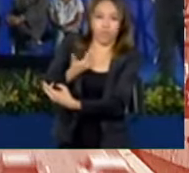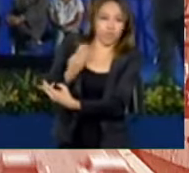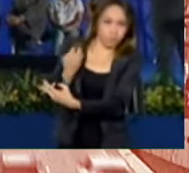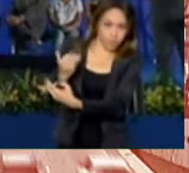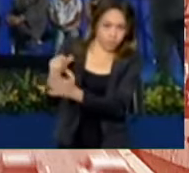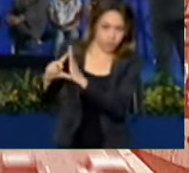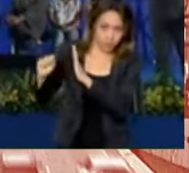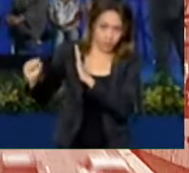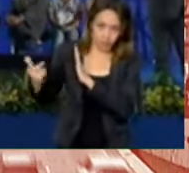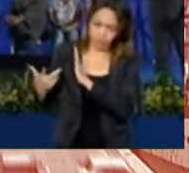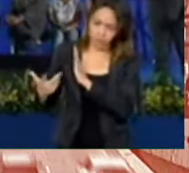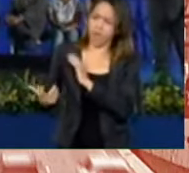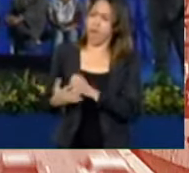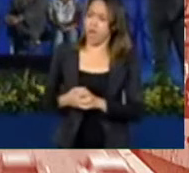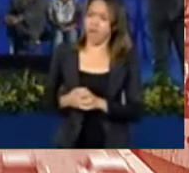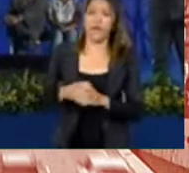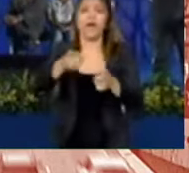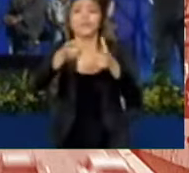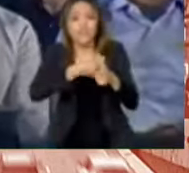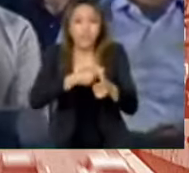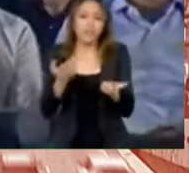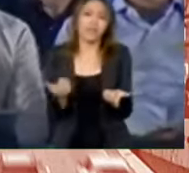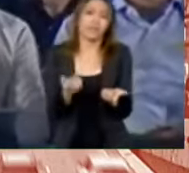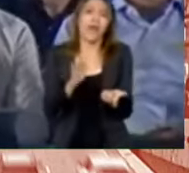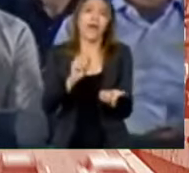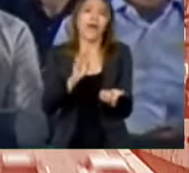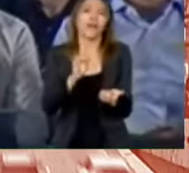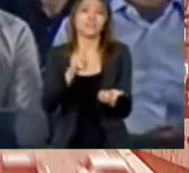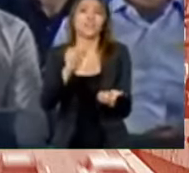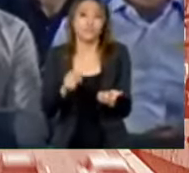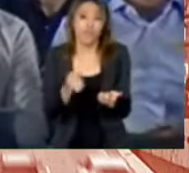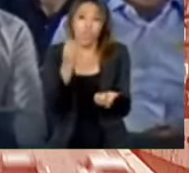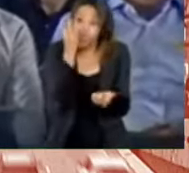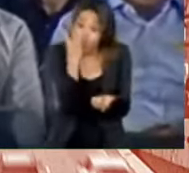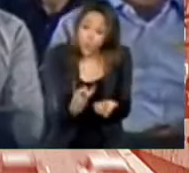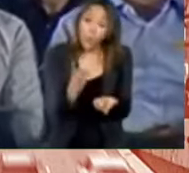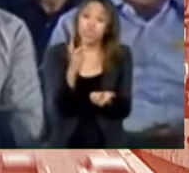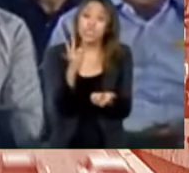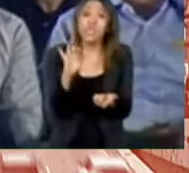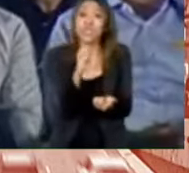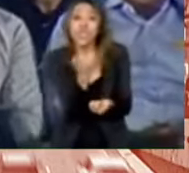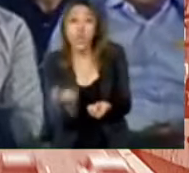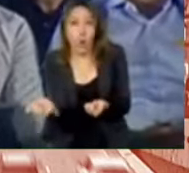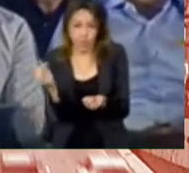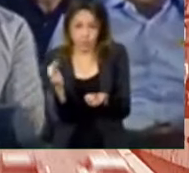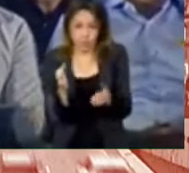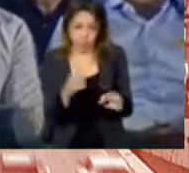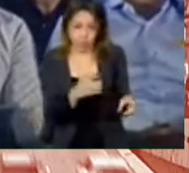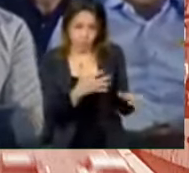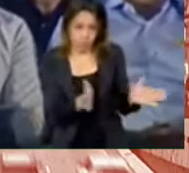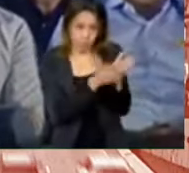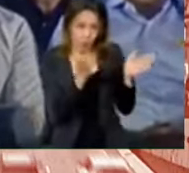cena ridícula, né? Eu, inclusive, entrando com um processo contra ele, desse negócio da vacinação nas escolas,